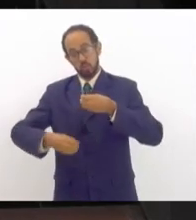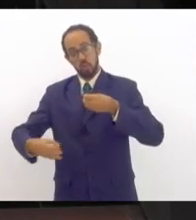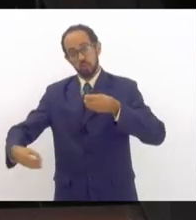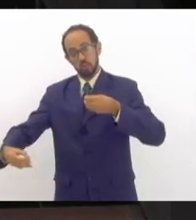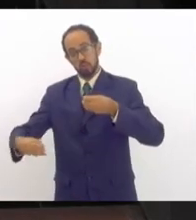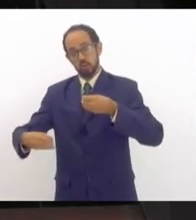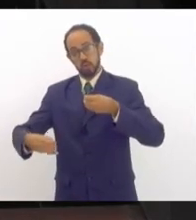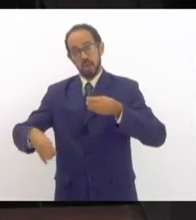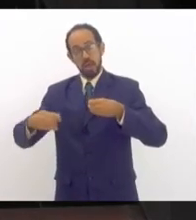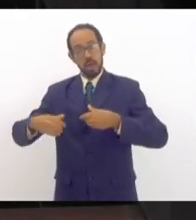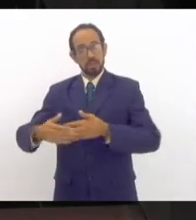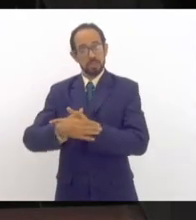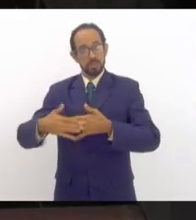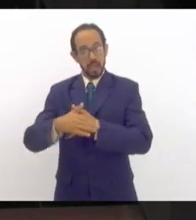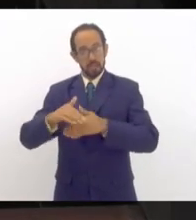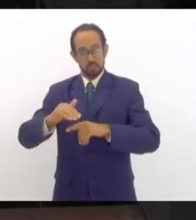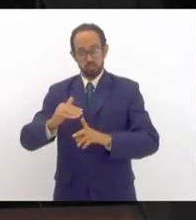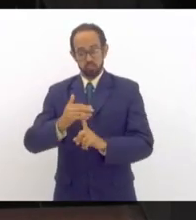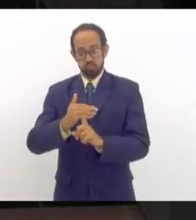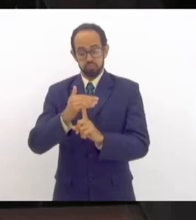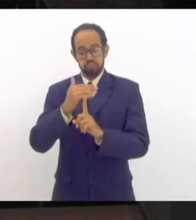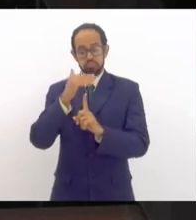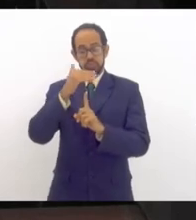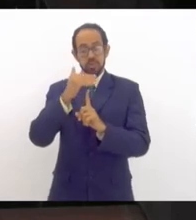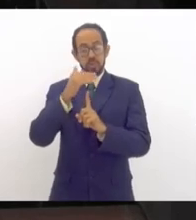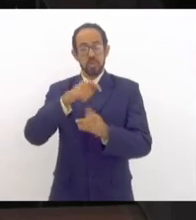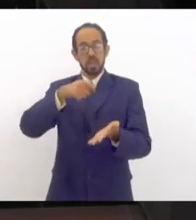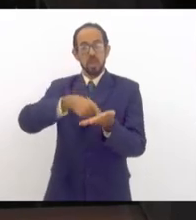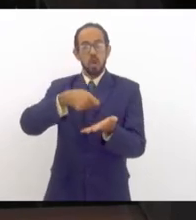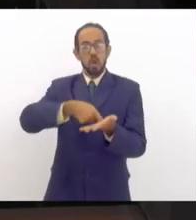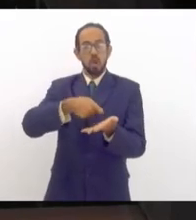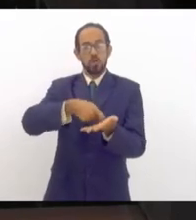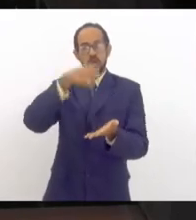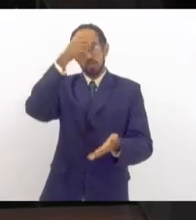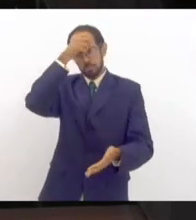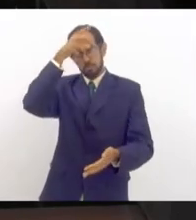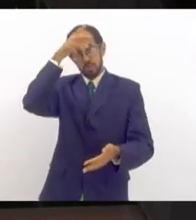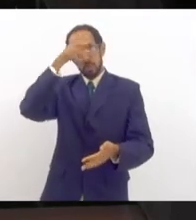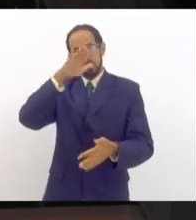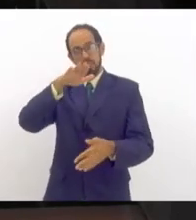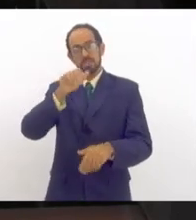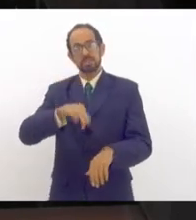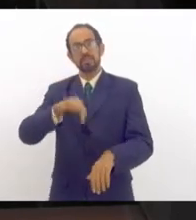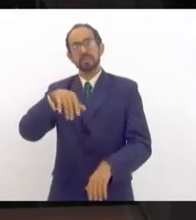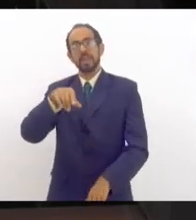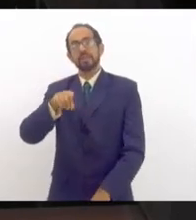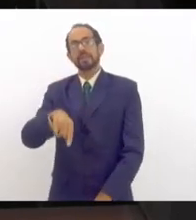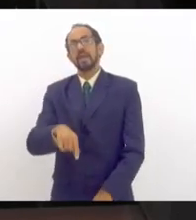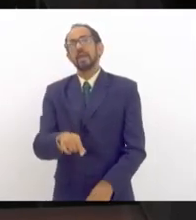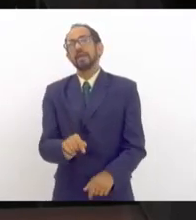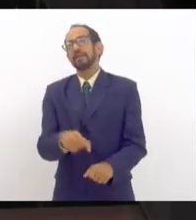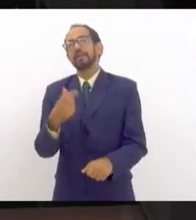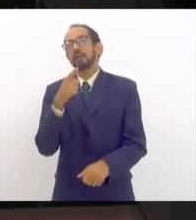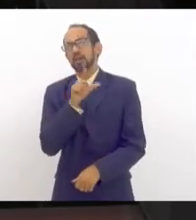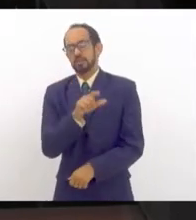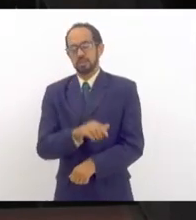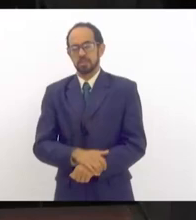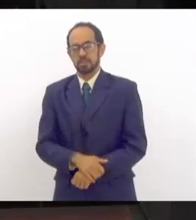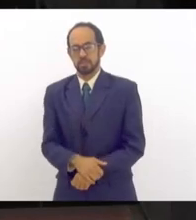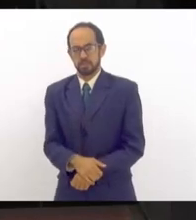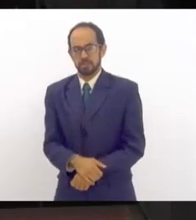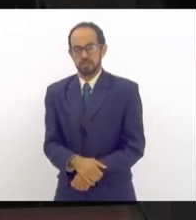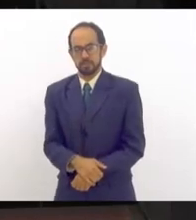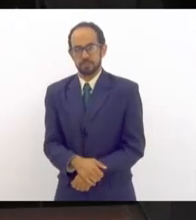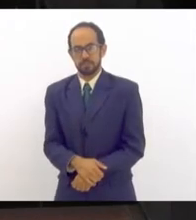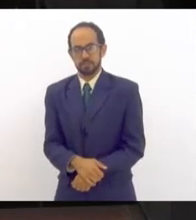enchem e todo mundo só cobra da prefeitura mas quem é que ganha com a taxa de esgoto Fifa de água são